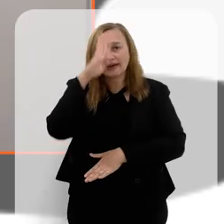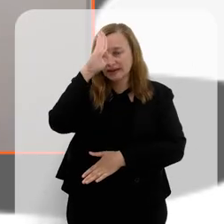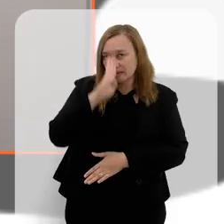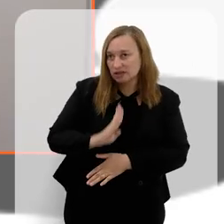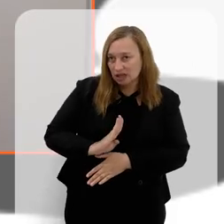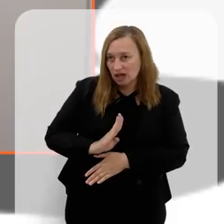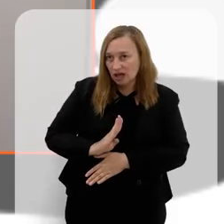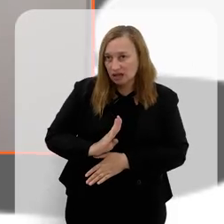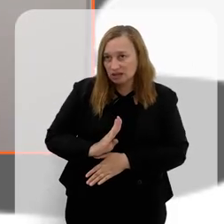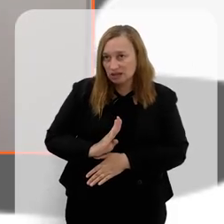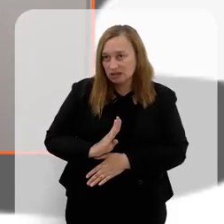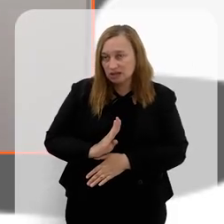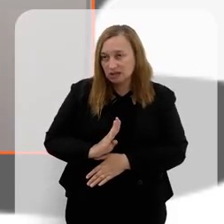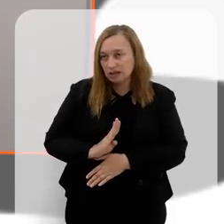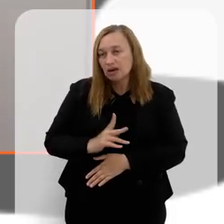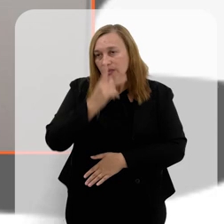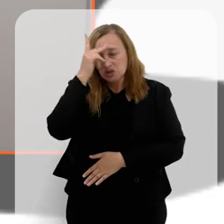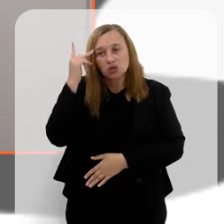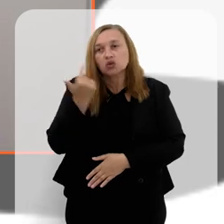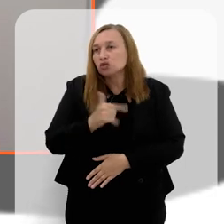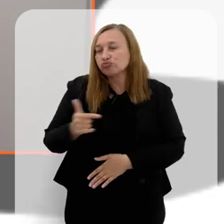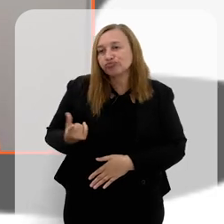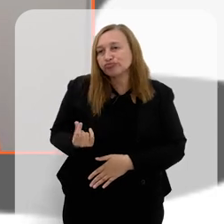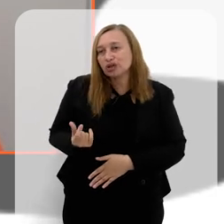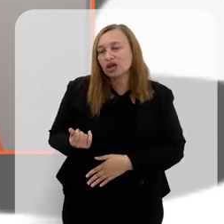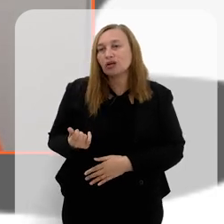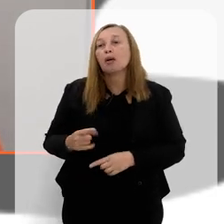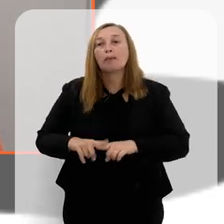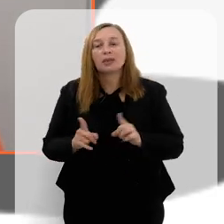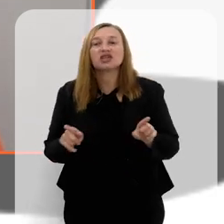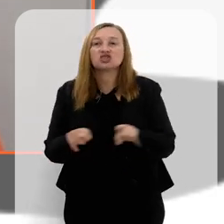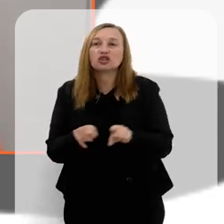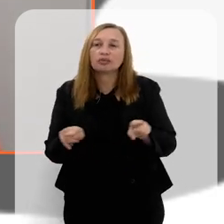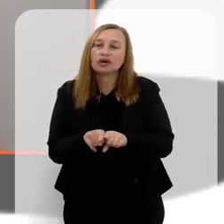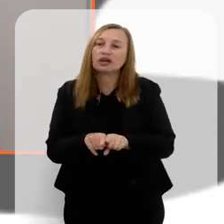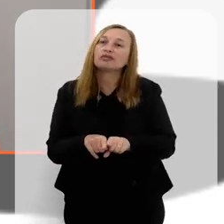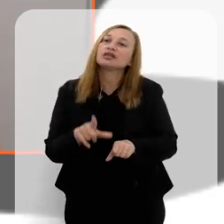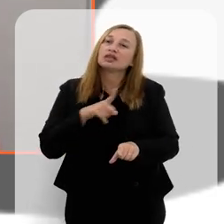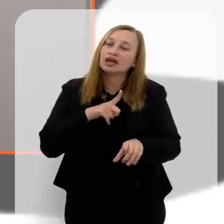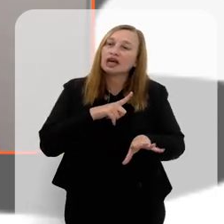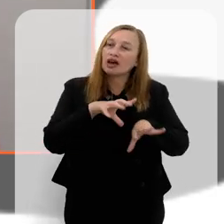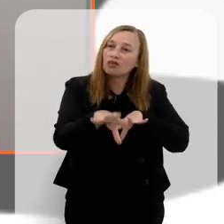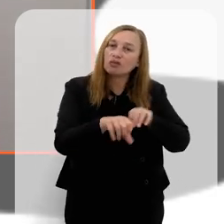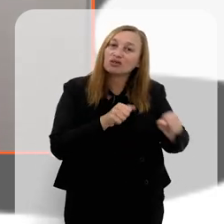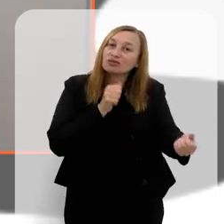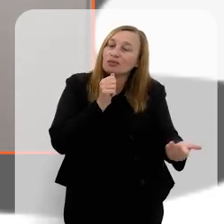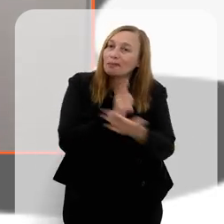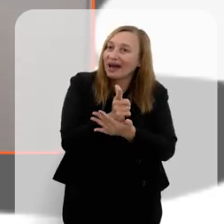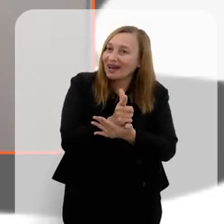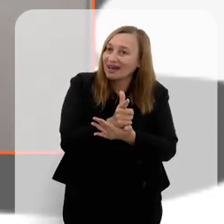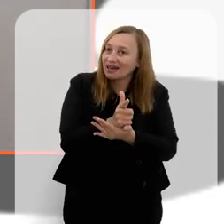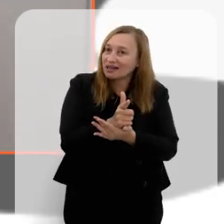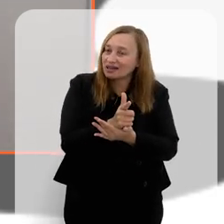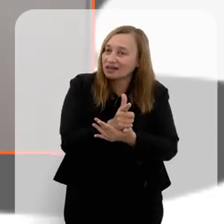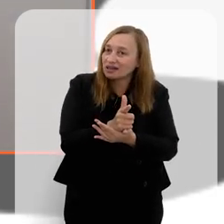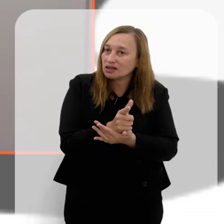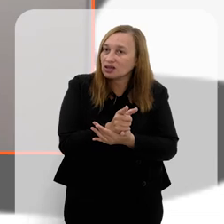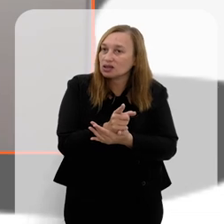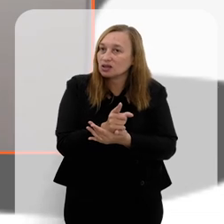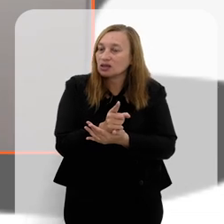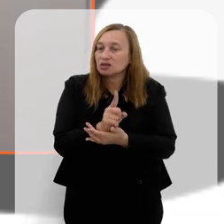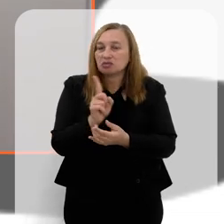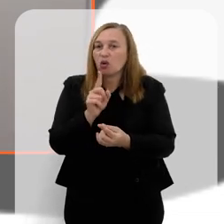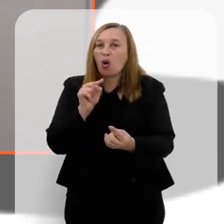isso gratuitamente para quem não tem meios, mas também terão formações pagas